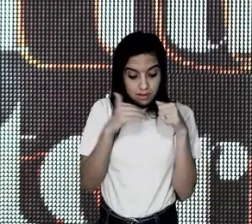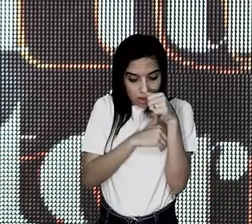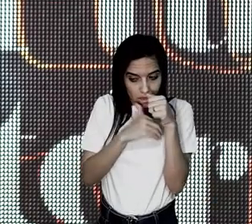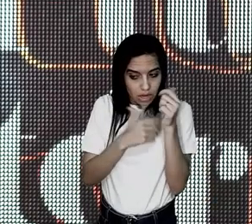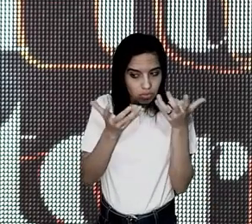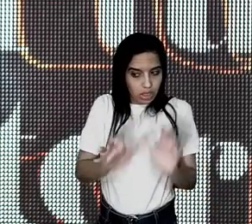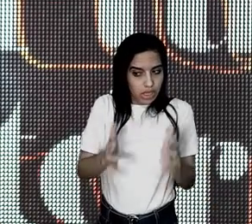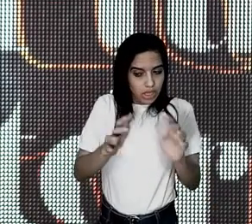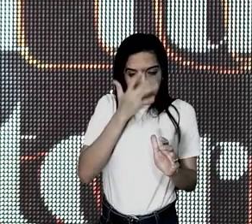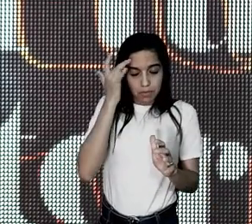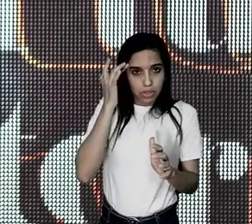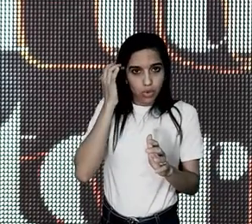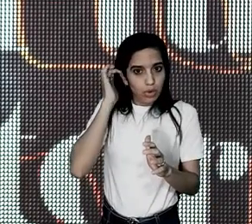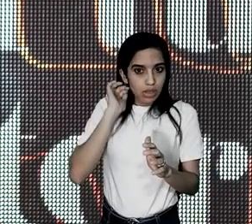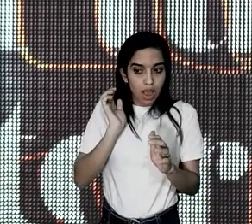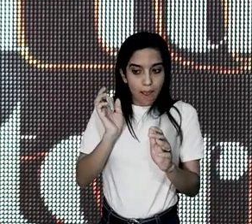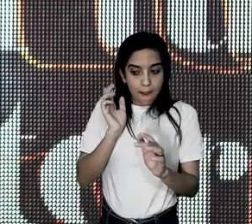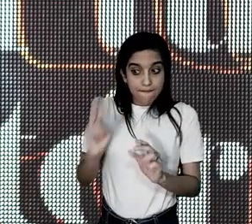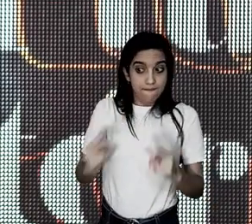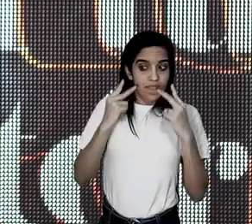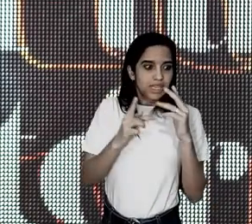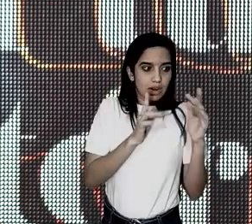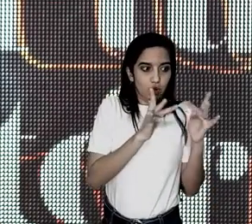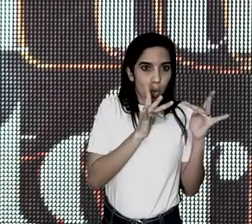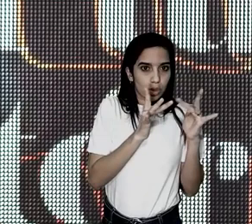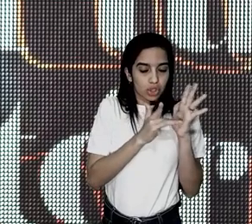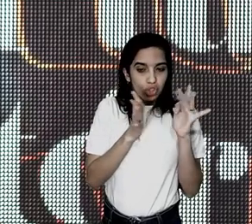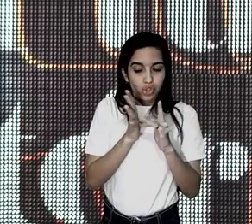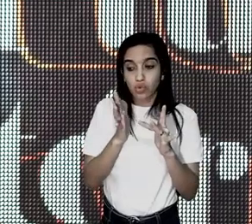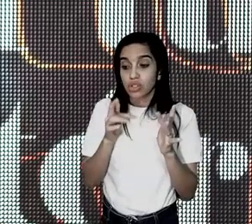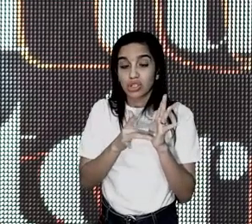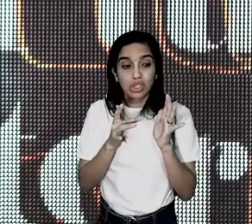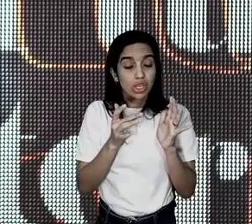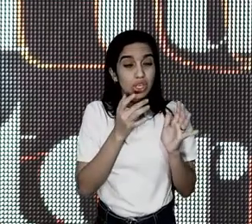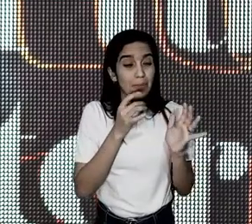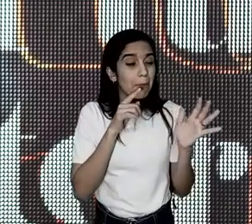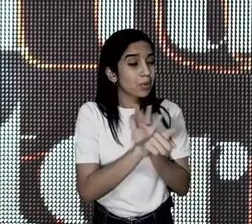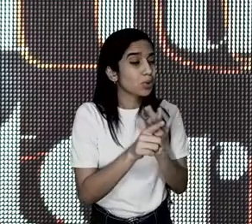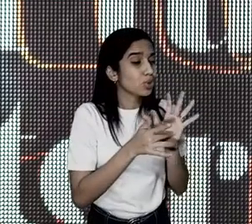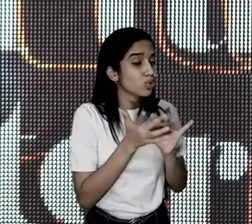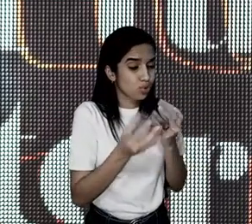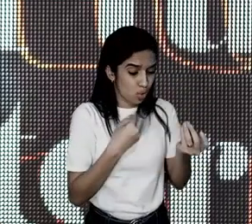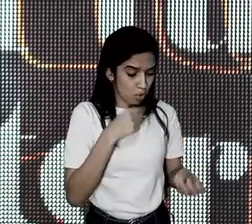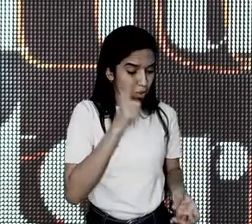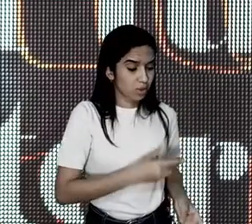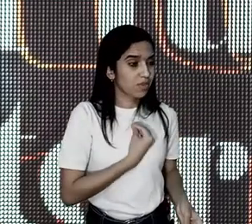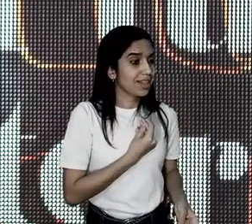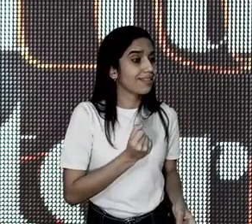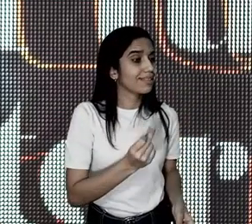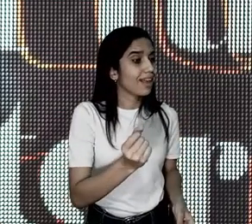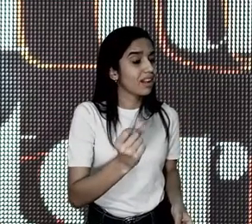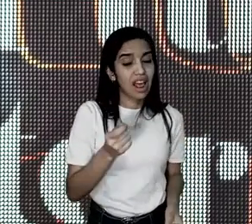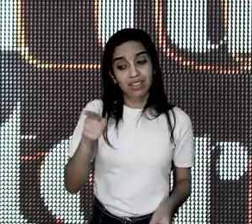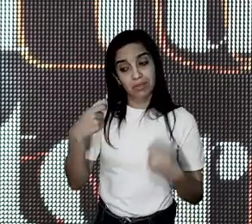que ele à noite pergunta: Senhor, o que, é que eu preciso fazer para herdar a vida eterna? Jesus diz: olha, Nicodemos, você precisa nascer de novo. E ele, mesmo sendo